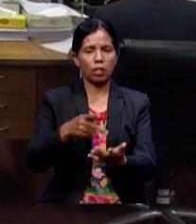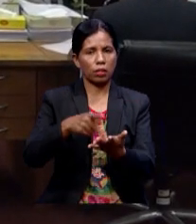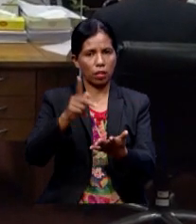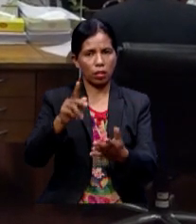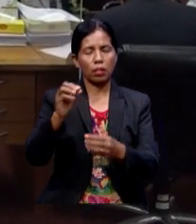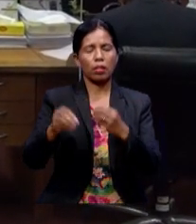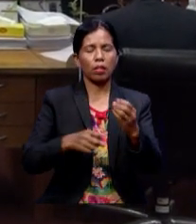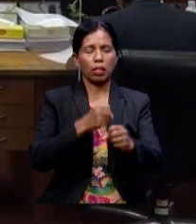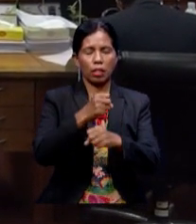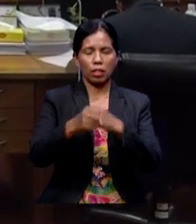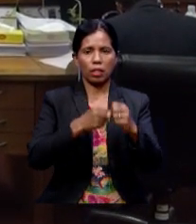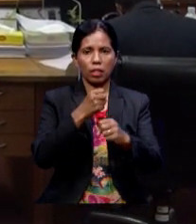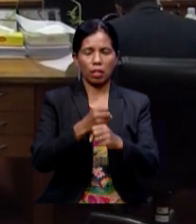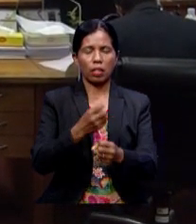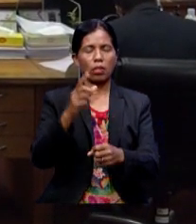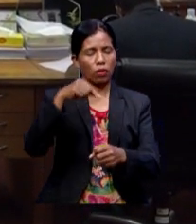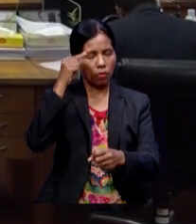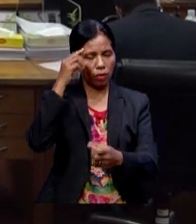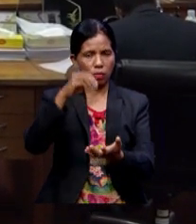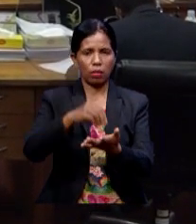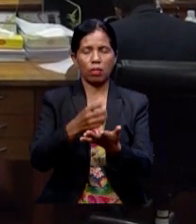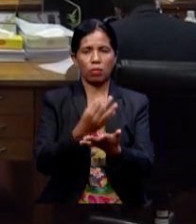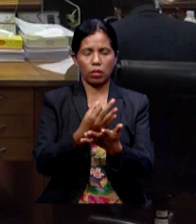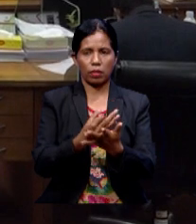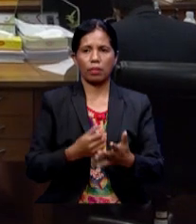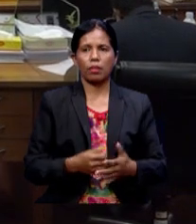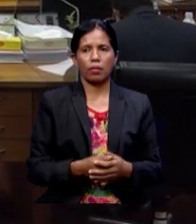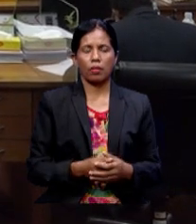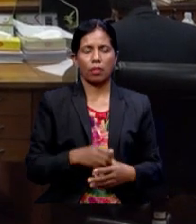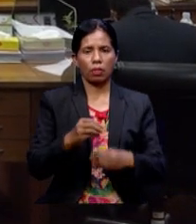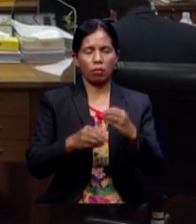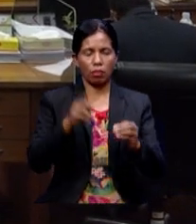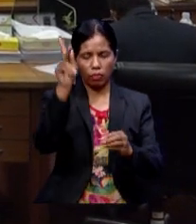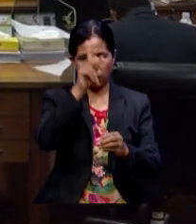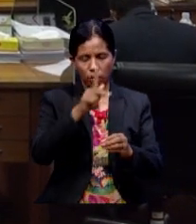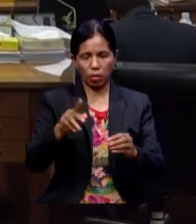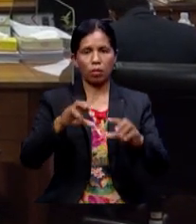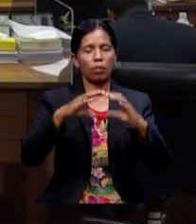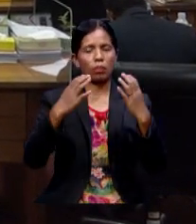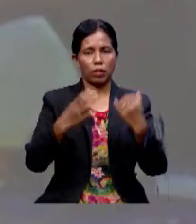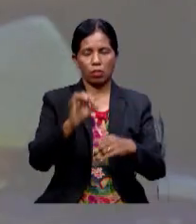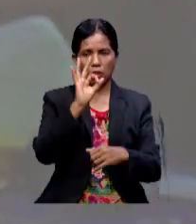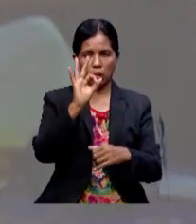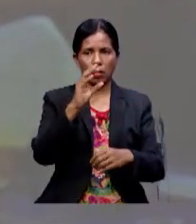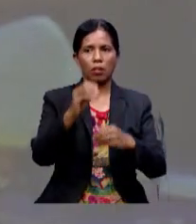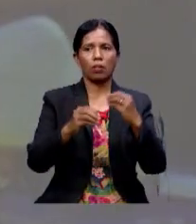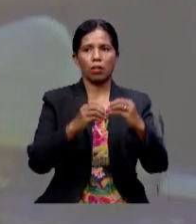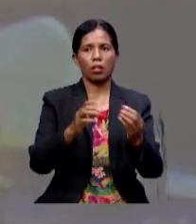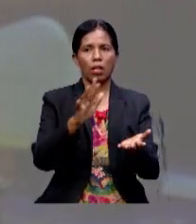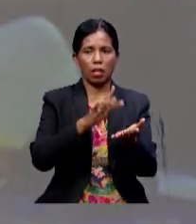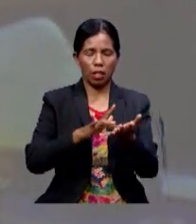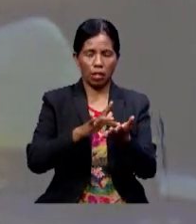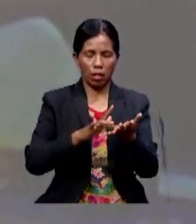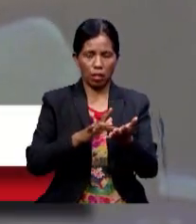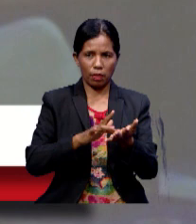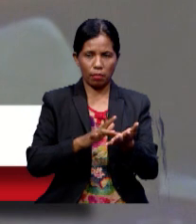alokan fatin orçamento ba área Saudi. Baseia ba fiscalização comissão efinian katak aimoro essencial